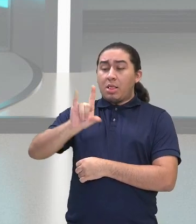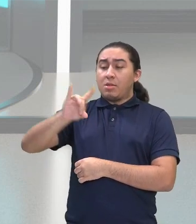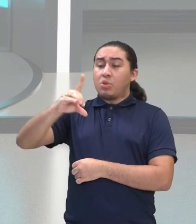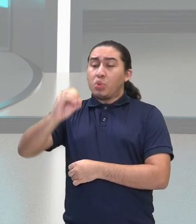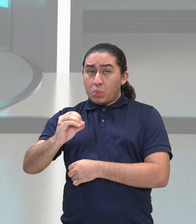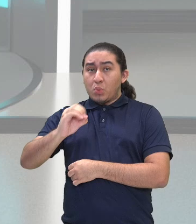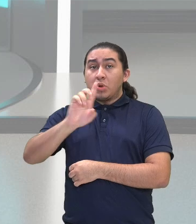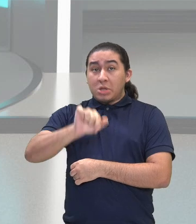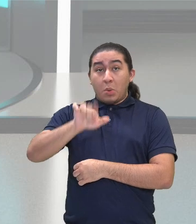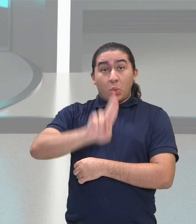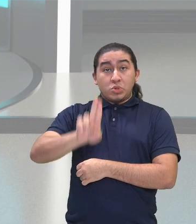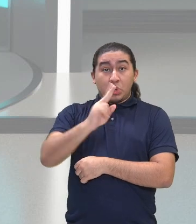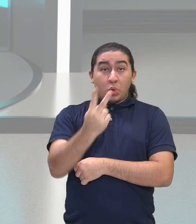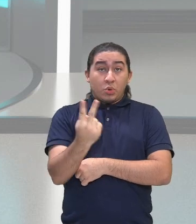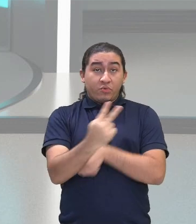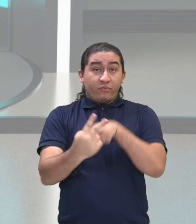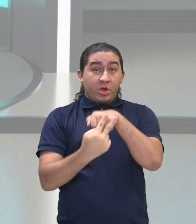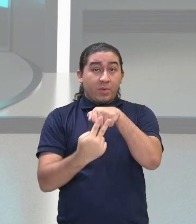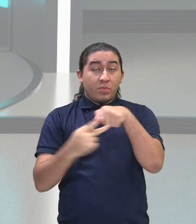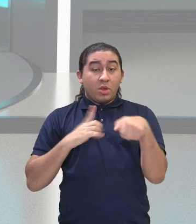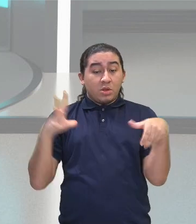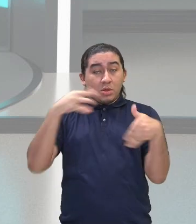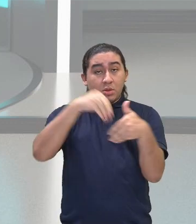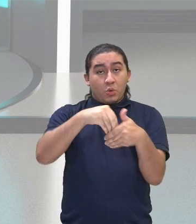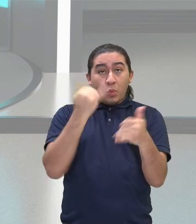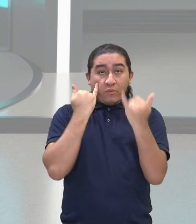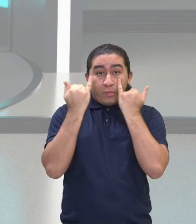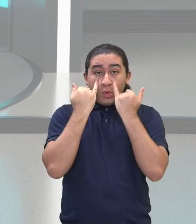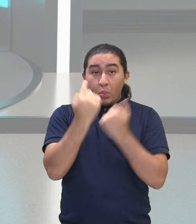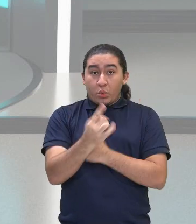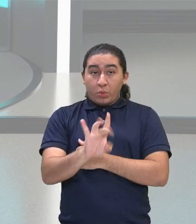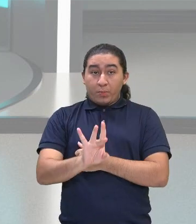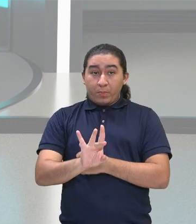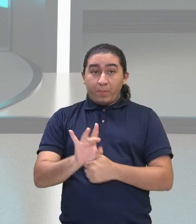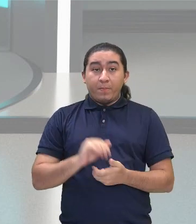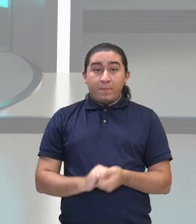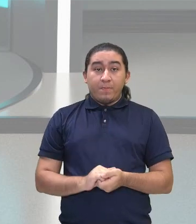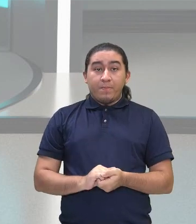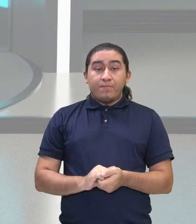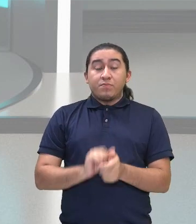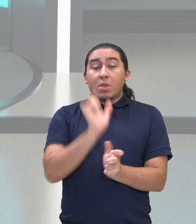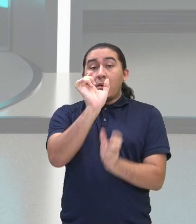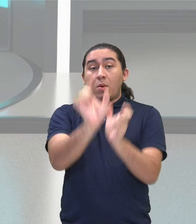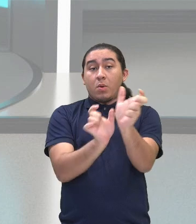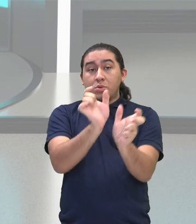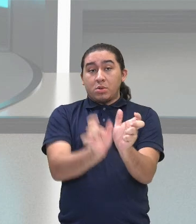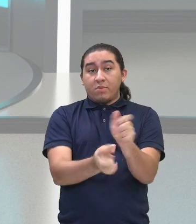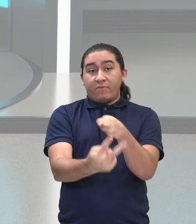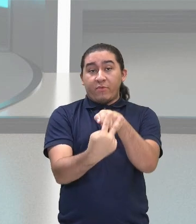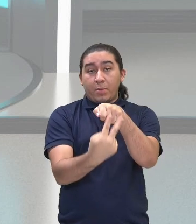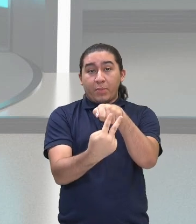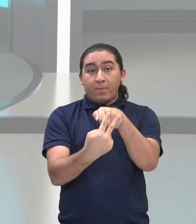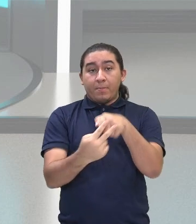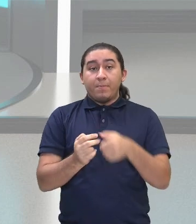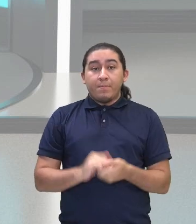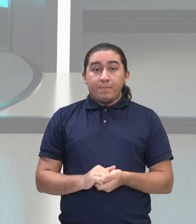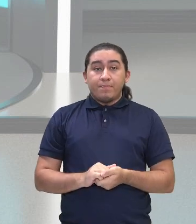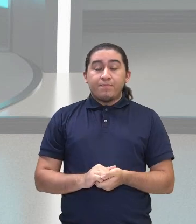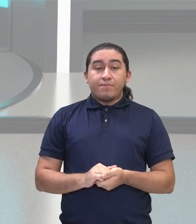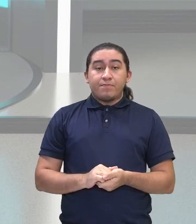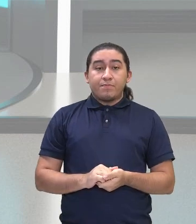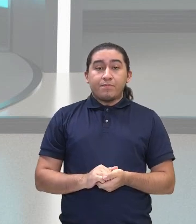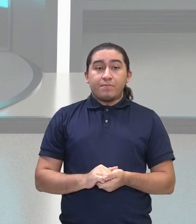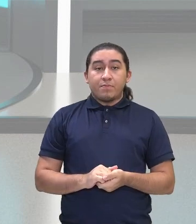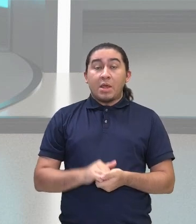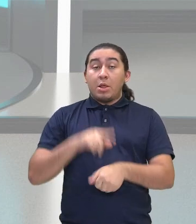trazer essa informação. Vamos ver esse verbo conjugado. A conjugação do verbo ler no